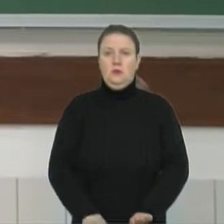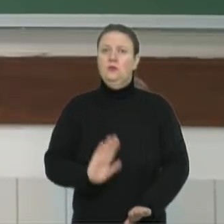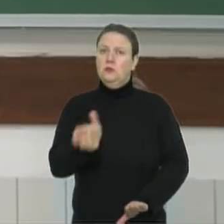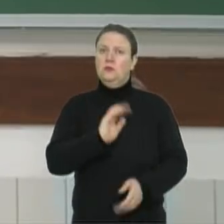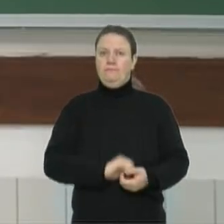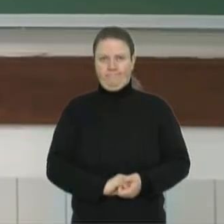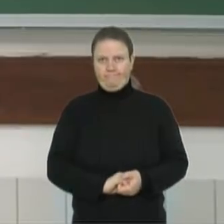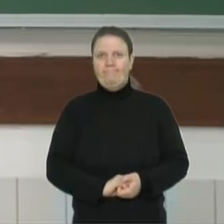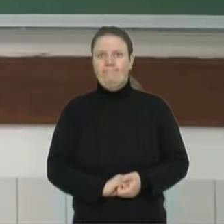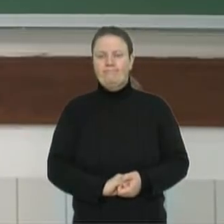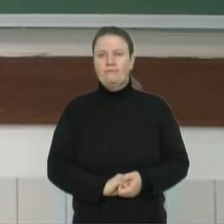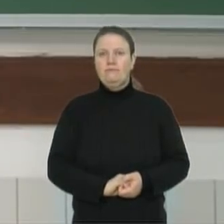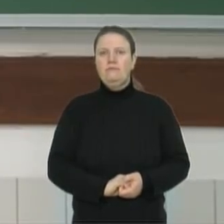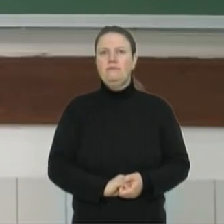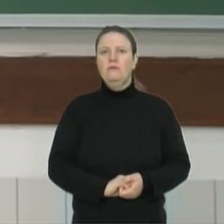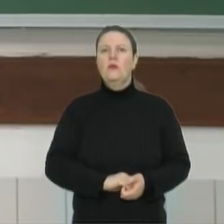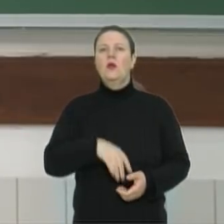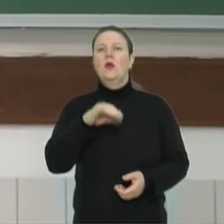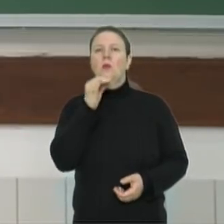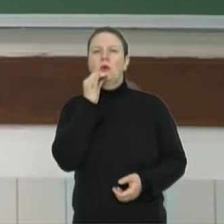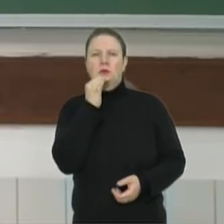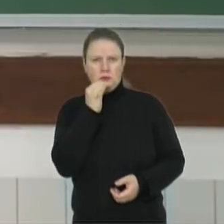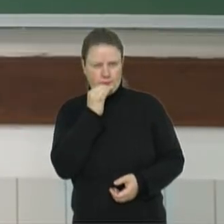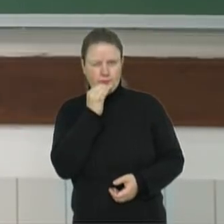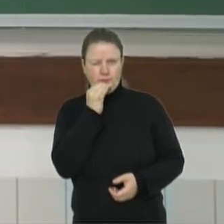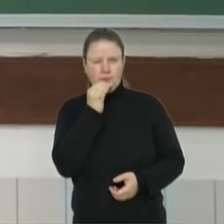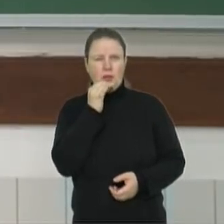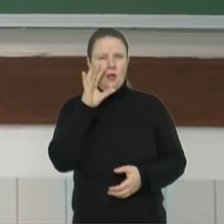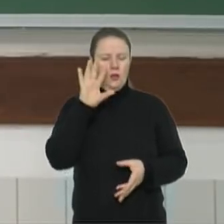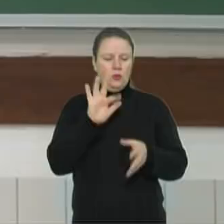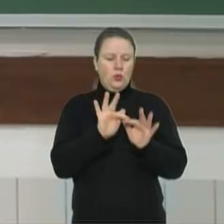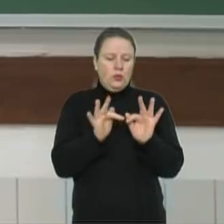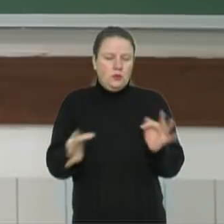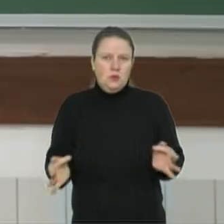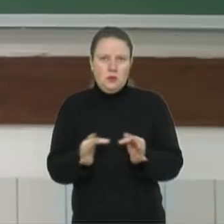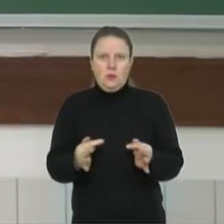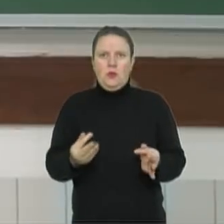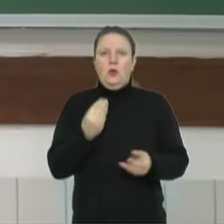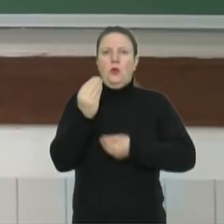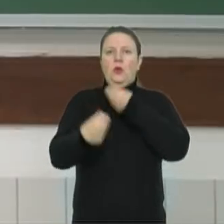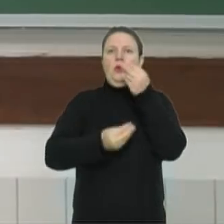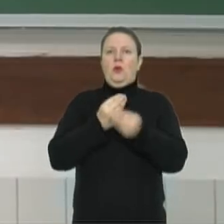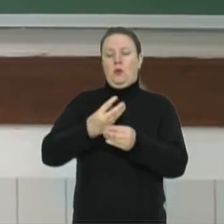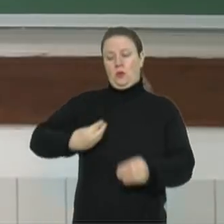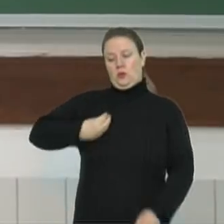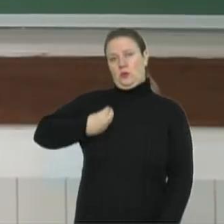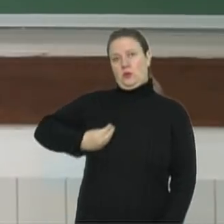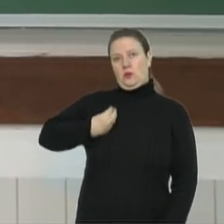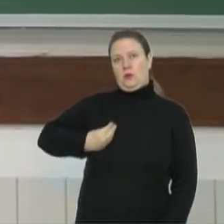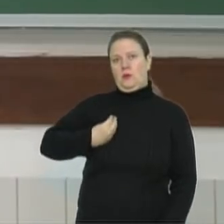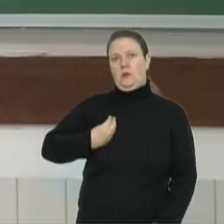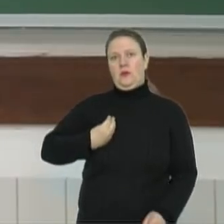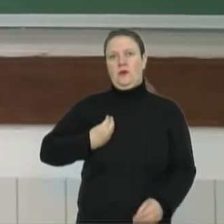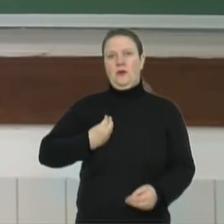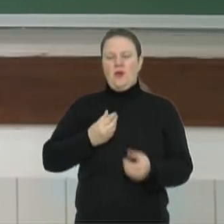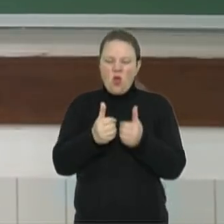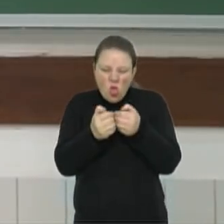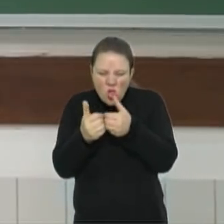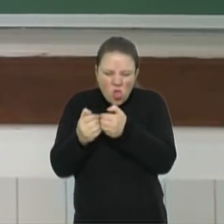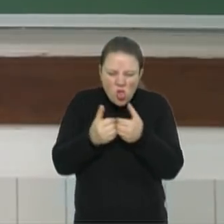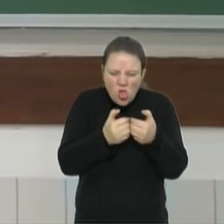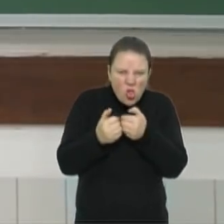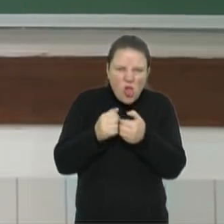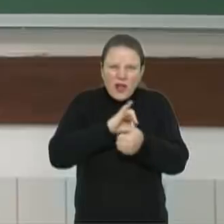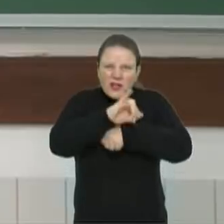no mundo, né? Em termos mais simples, para entender esse conceito, é como se a existência do ser humano fosse um jogo de videogame